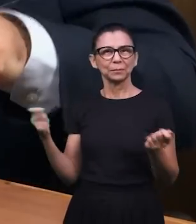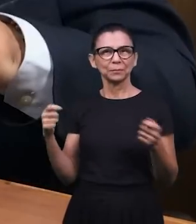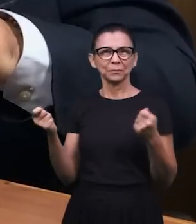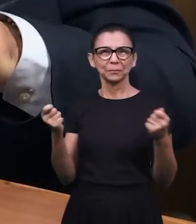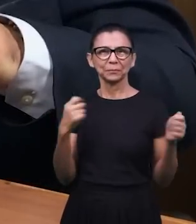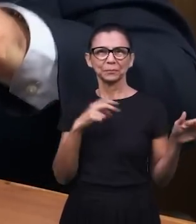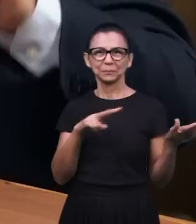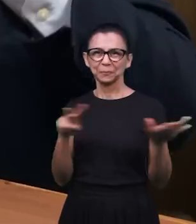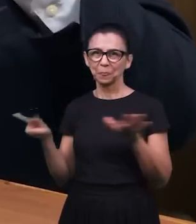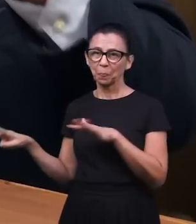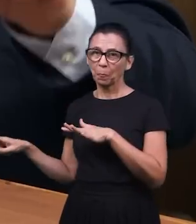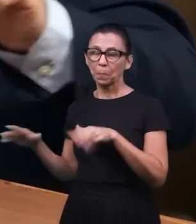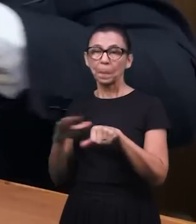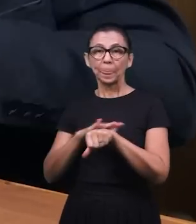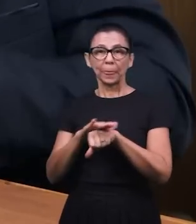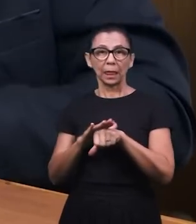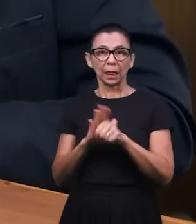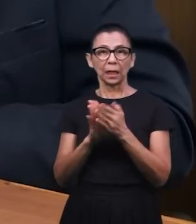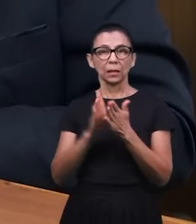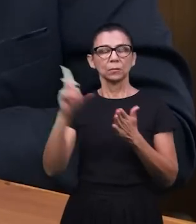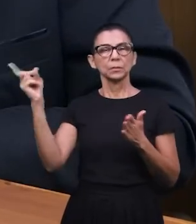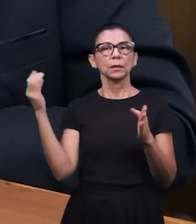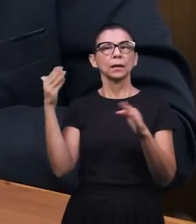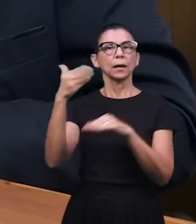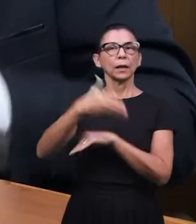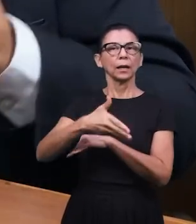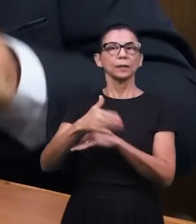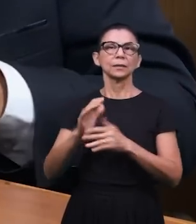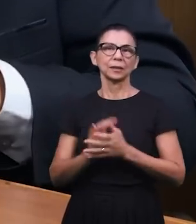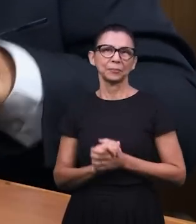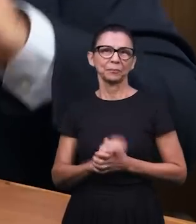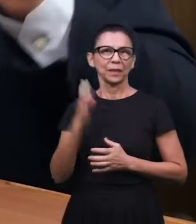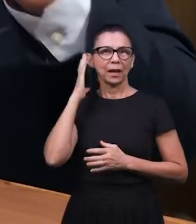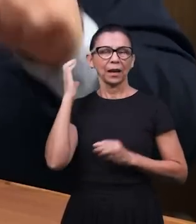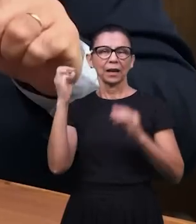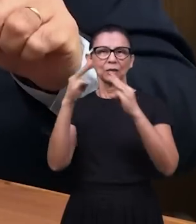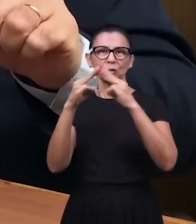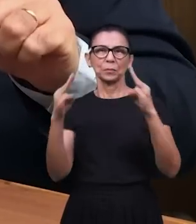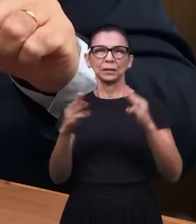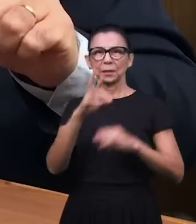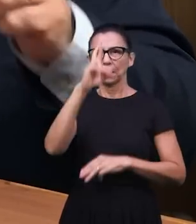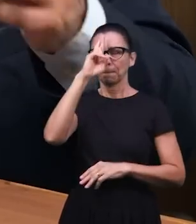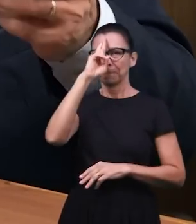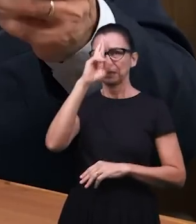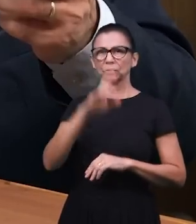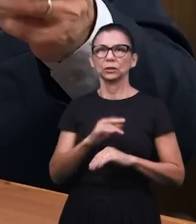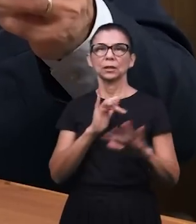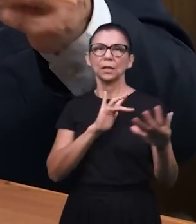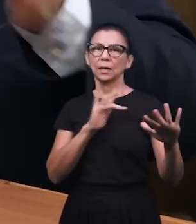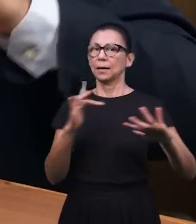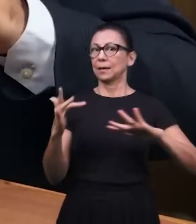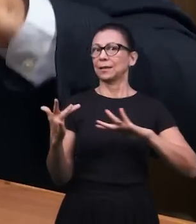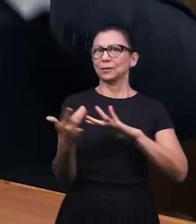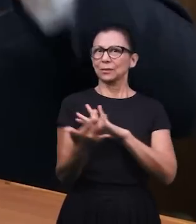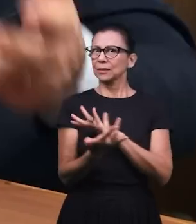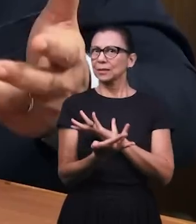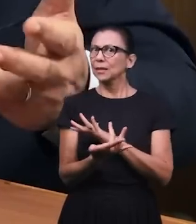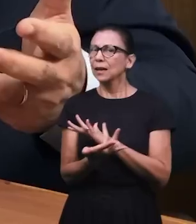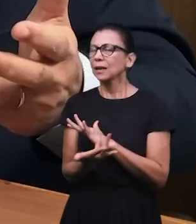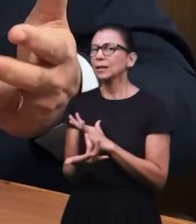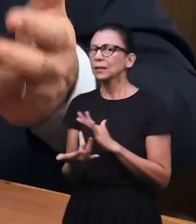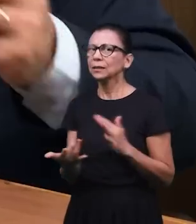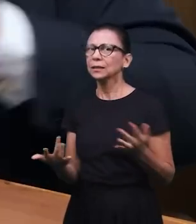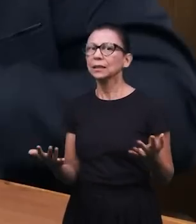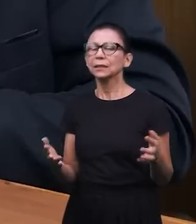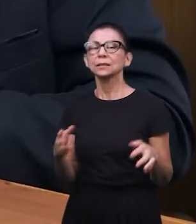O programa Conversas Bíblicas vai ao ar toda quinta-feira ao meio-dia pela Rádio Manaim, TV Web Manaim, se você quiser ver o vídeo. Também o vídeo